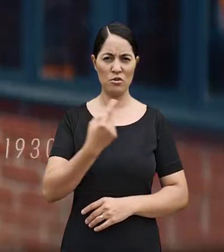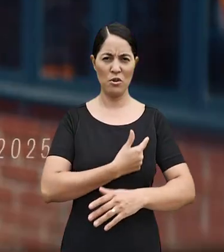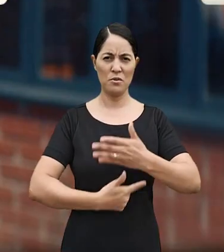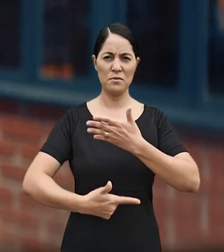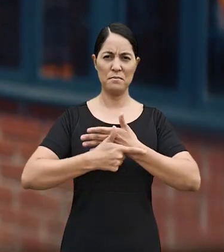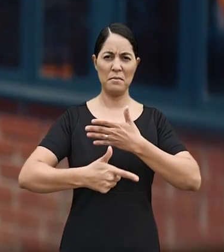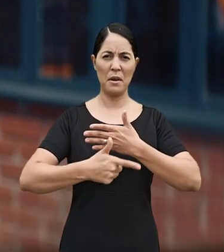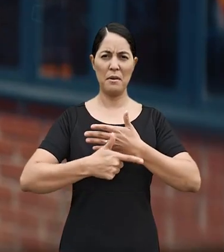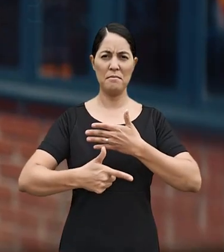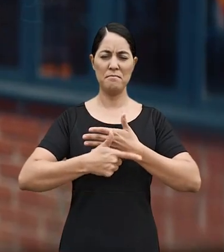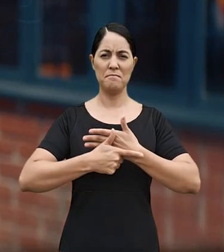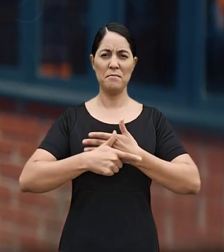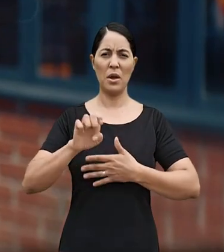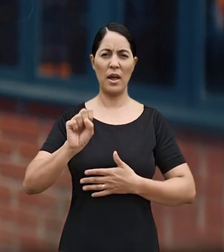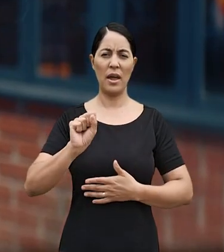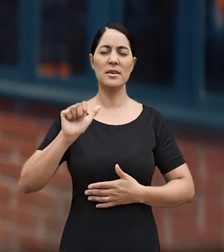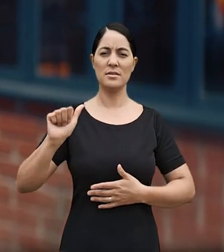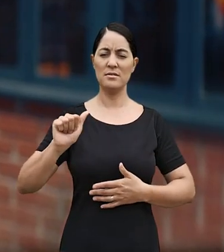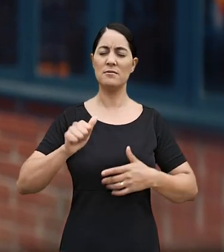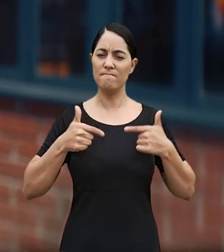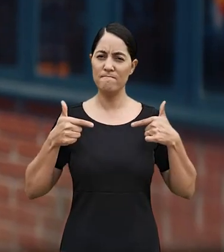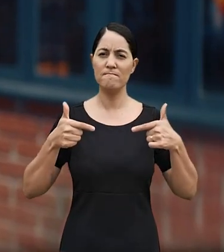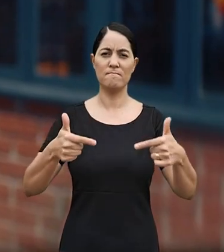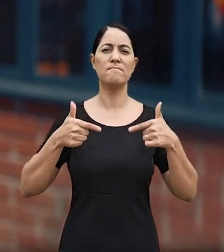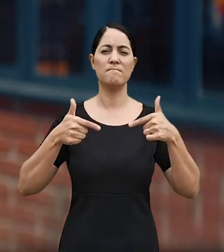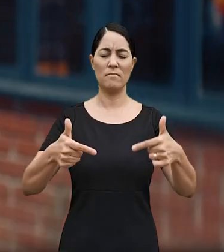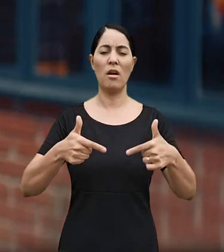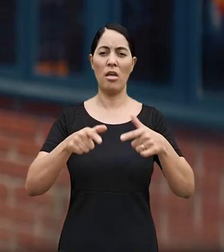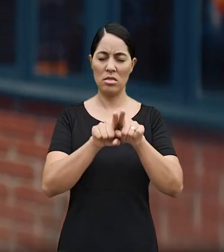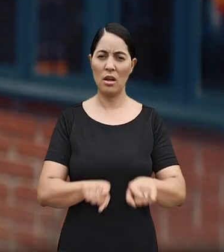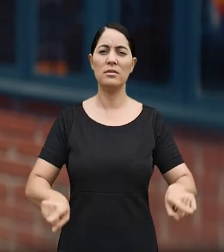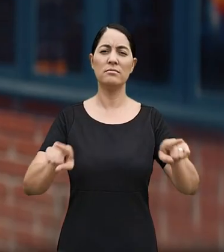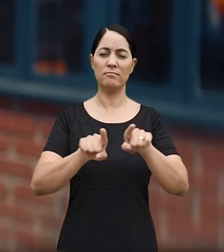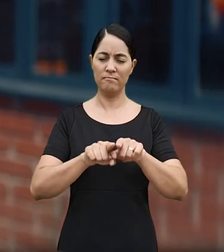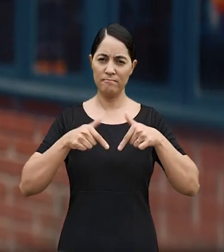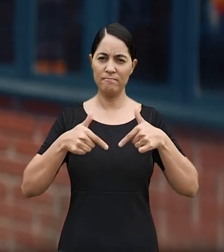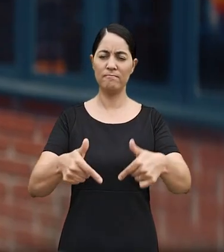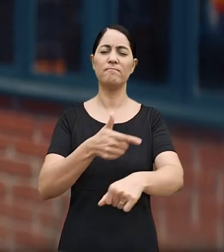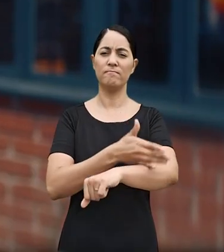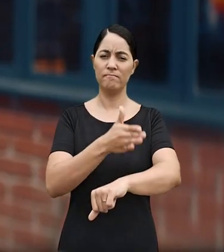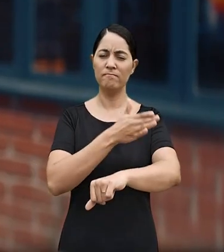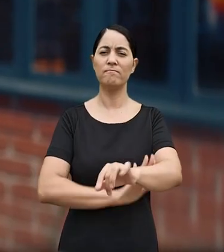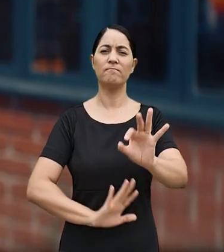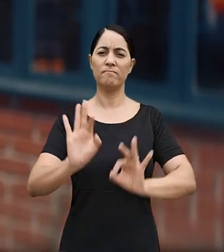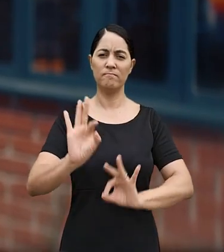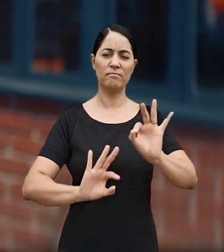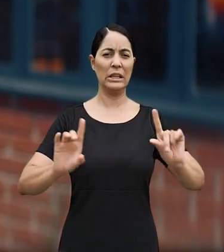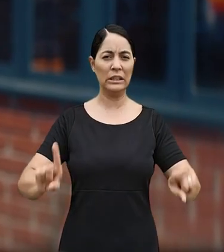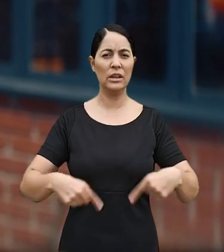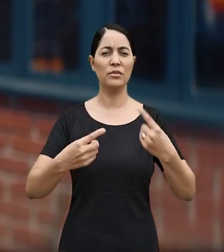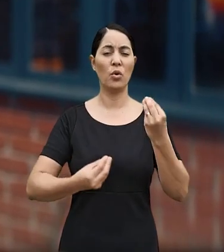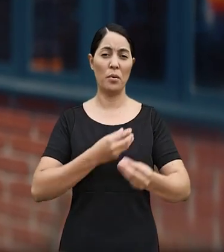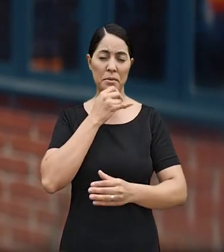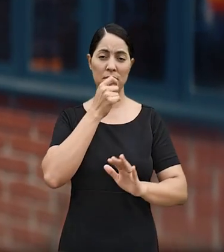Reforçamos o papel das escolas superiores da advocacia, oferecendo atualização constante e preparando para desafios como o